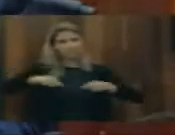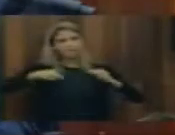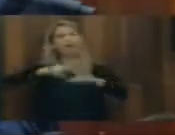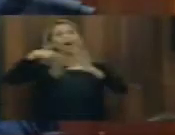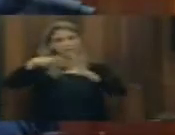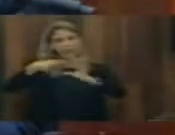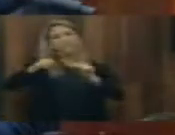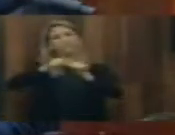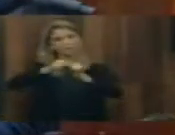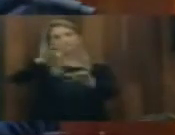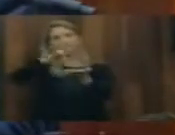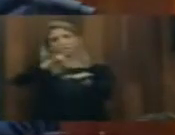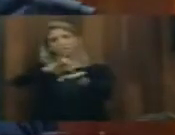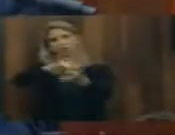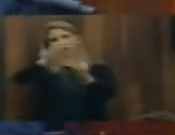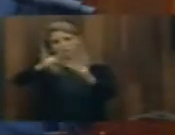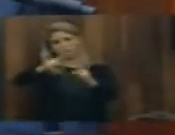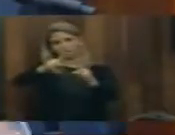veto.